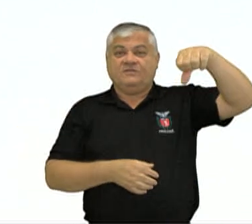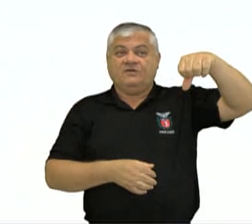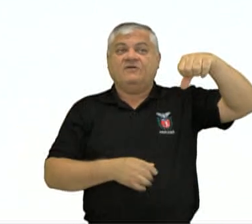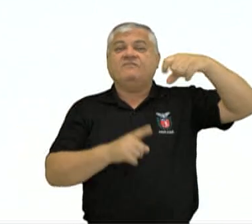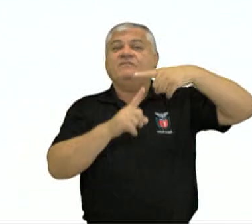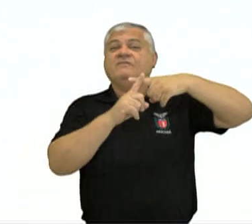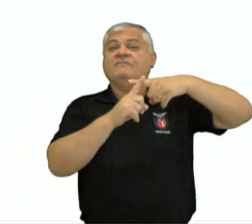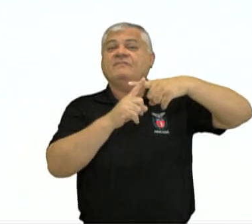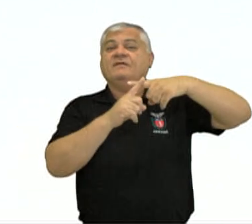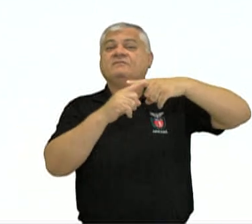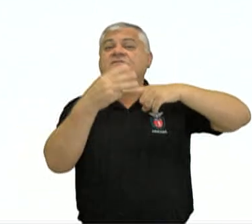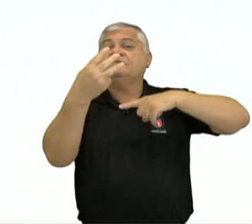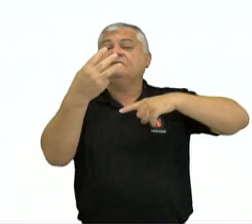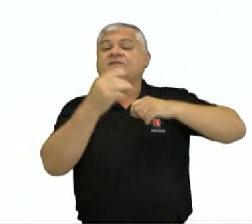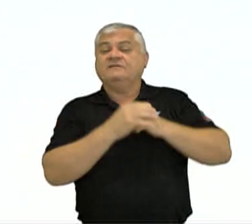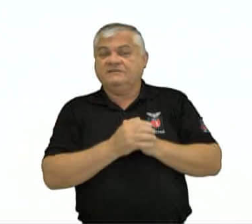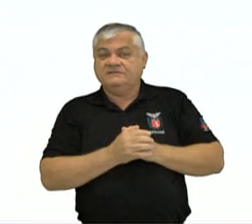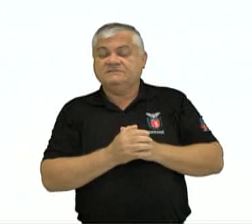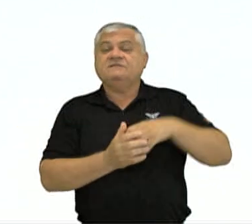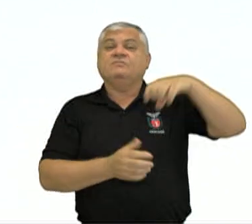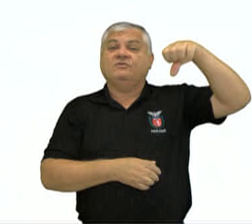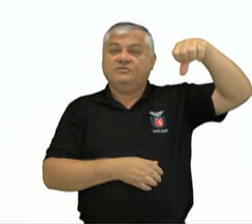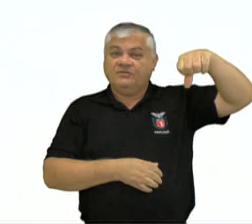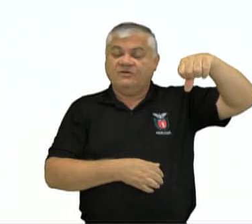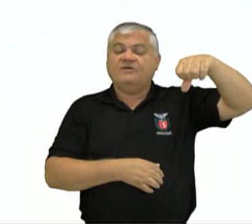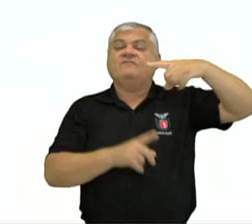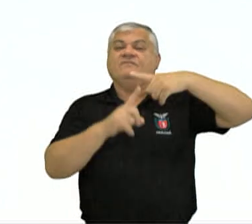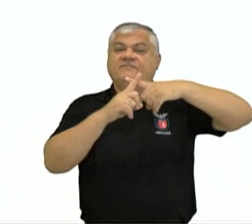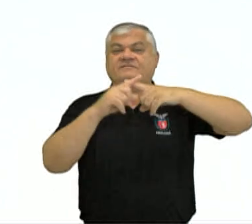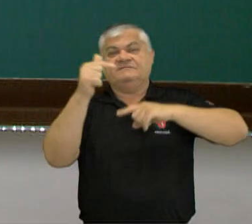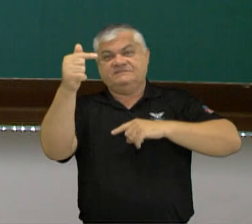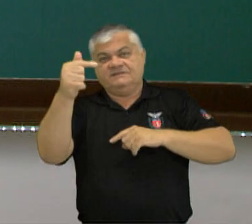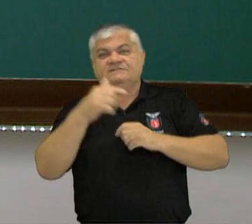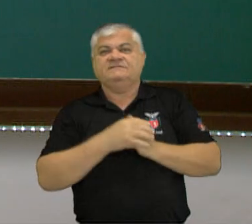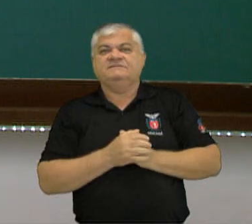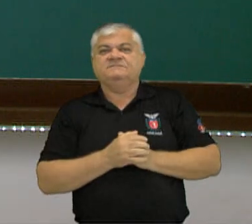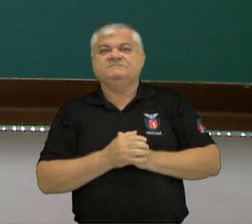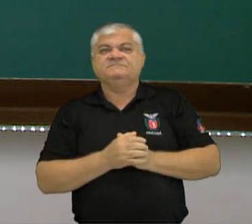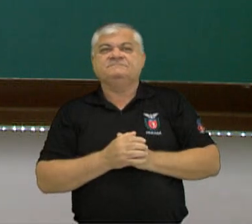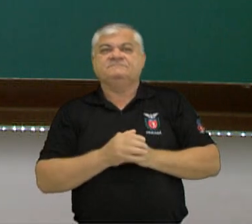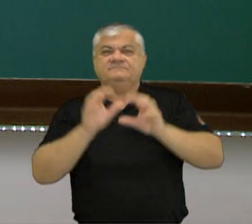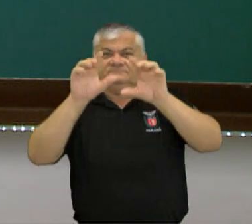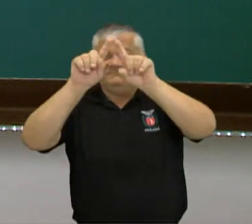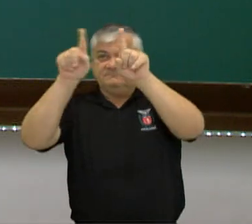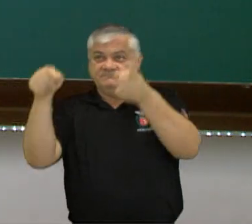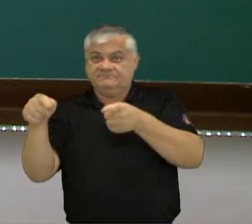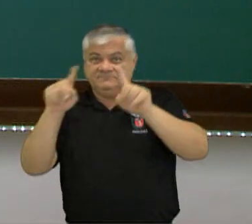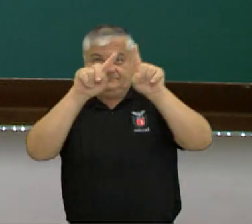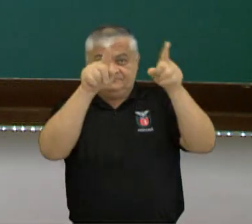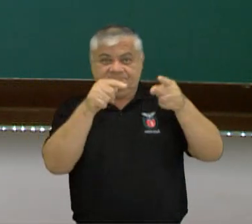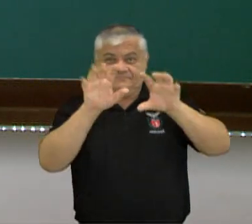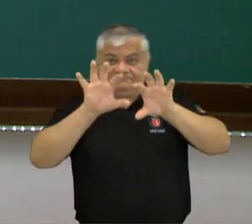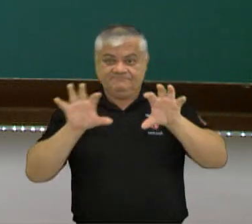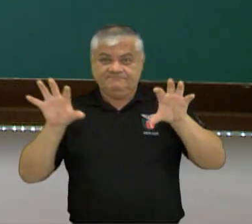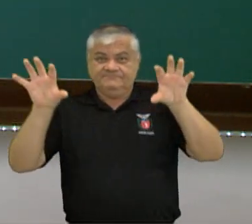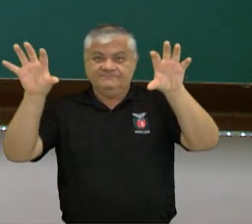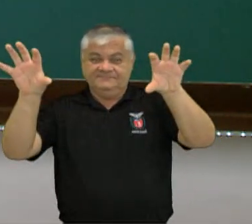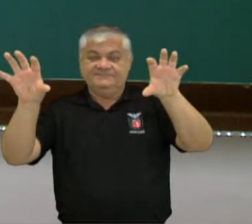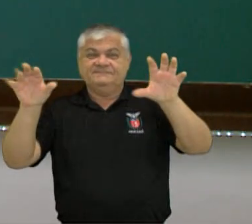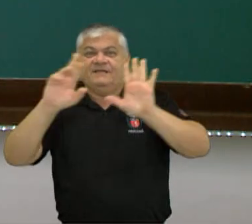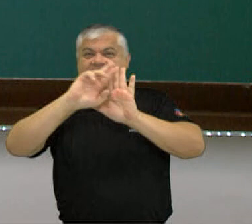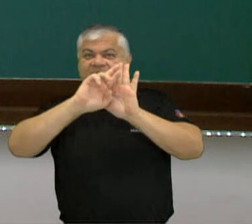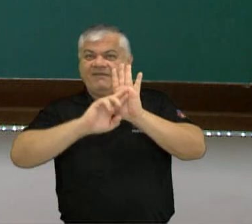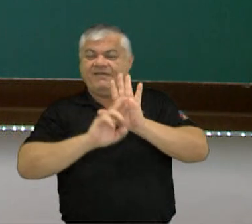menos 3 e depois menos 9 vezes o número mais 7. Aí resolve separadamente as multiplicações usando a regrinha